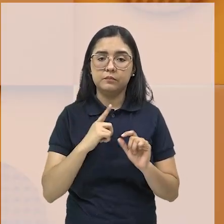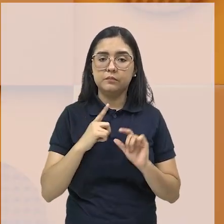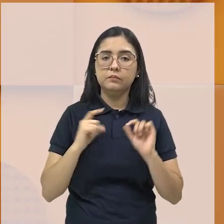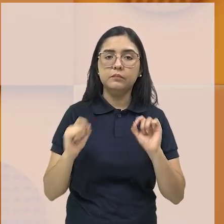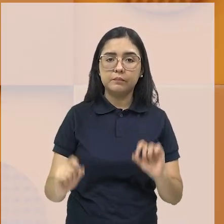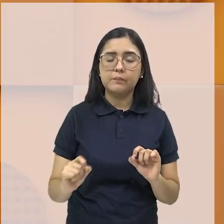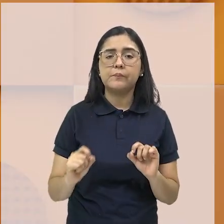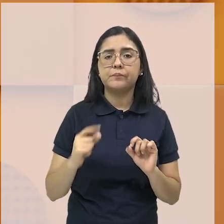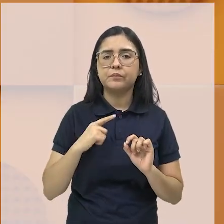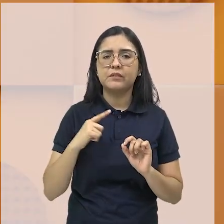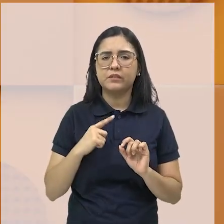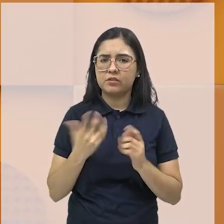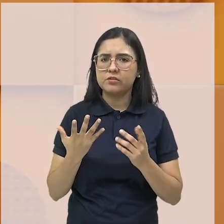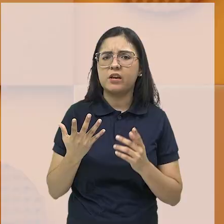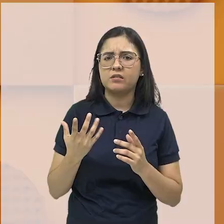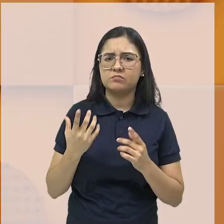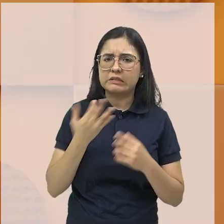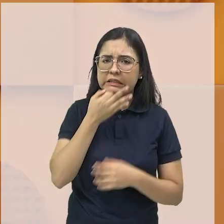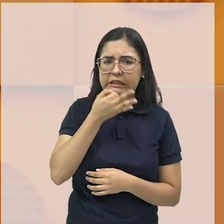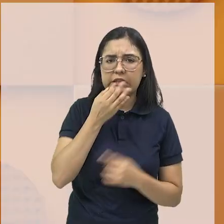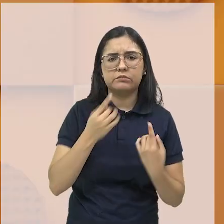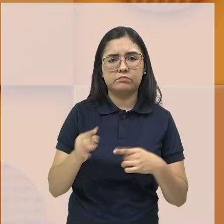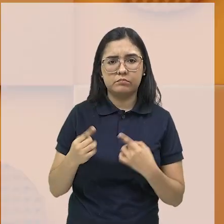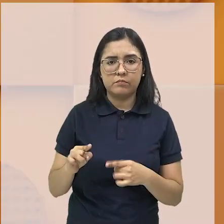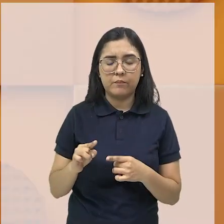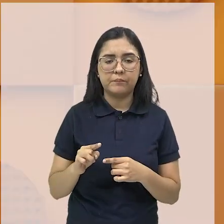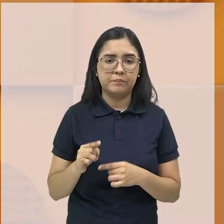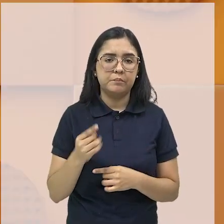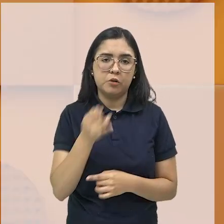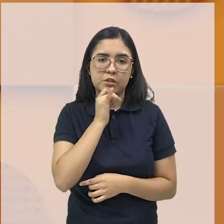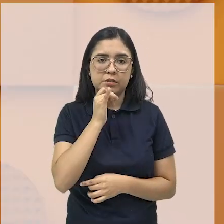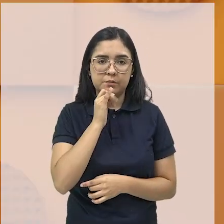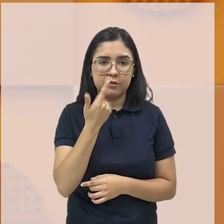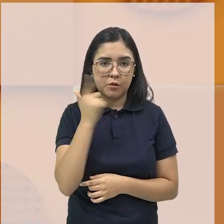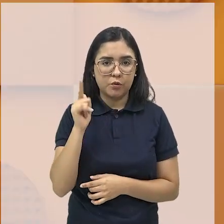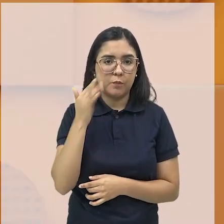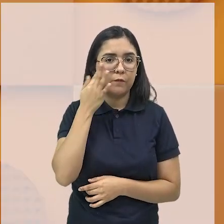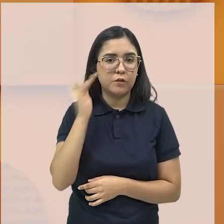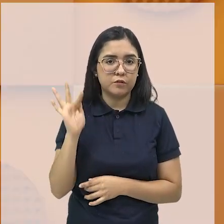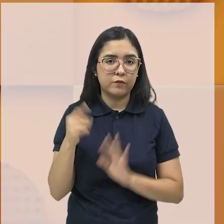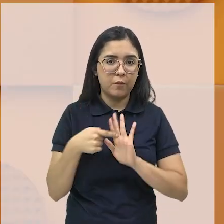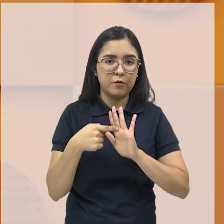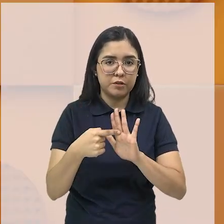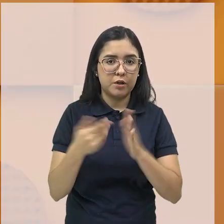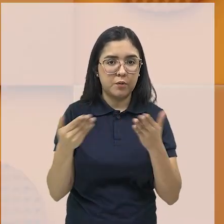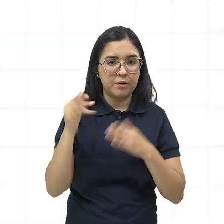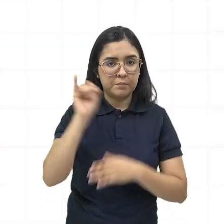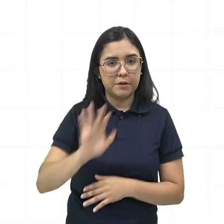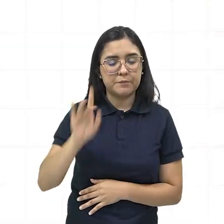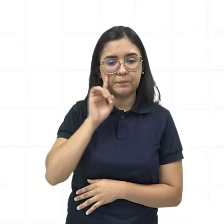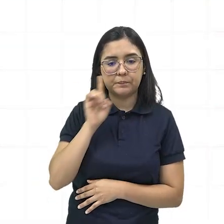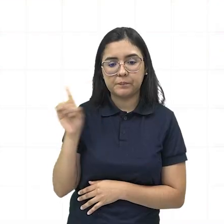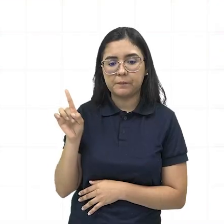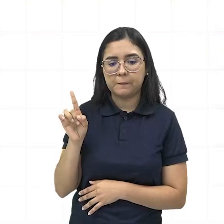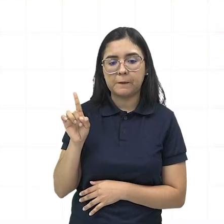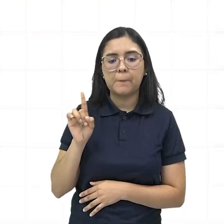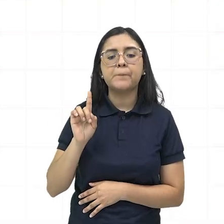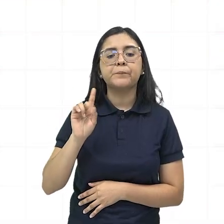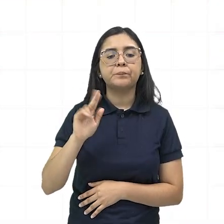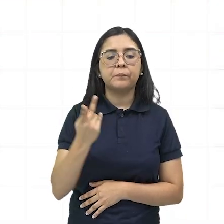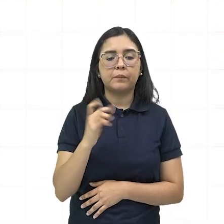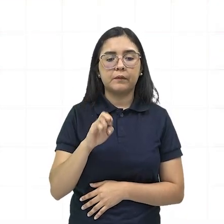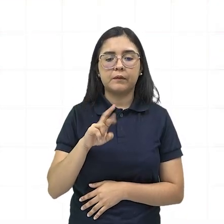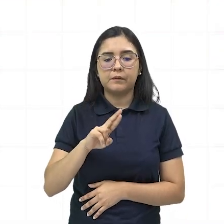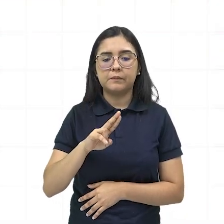mas também sofrem bastante críticas, como vai ser o caso desse próximo pensador que iremos trabalhar, que eu vou mostrar a imagem agora para vocês, que é